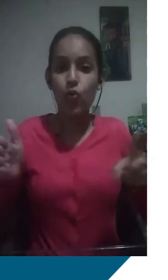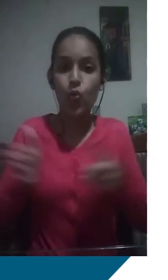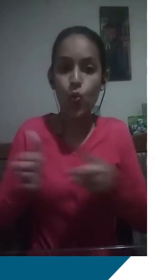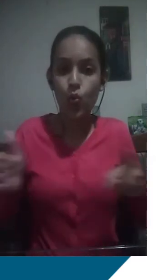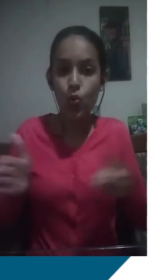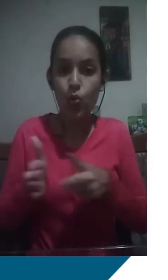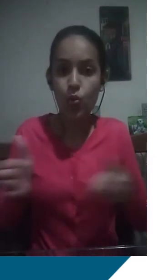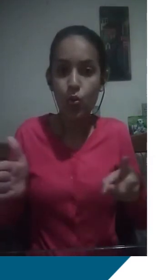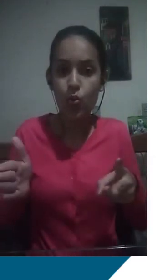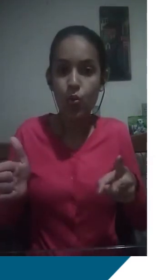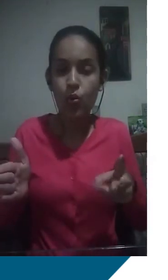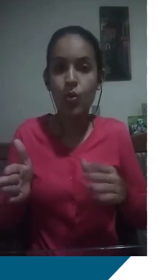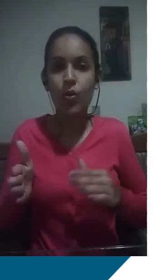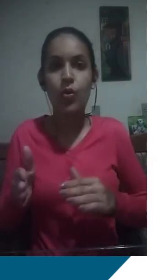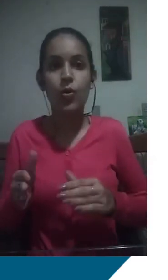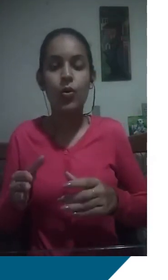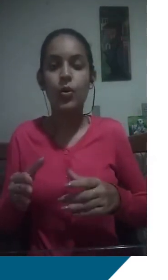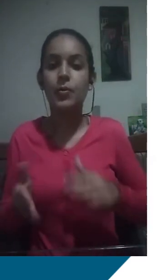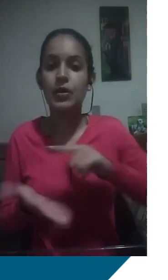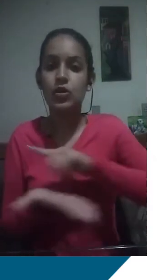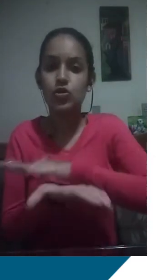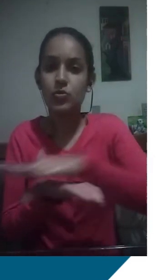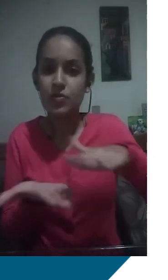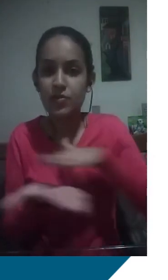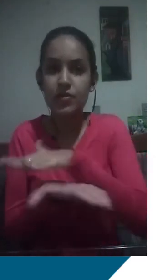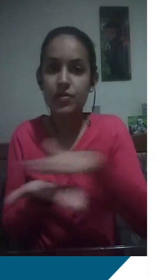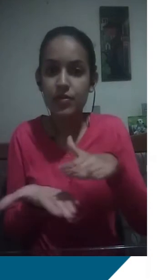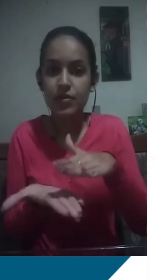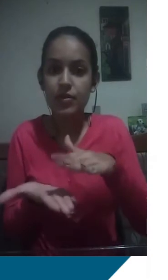aí, por que eu separei em 3 dilatações? Linear, superficial e volumétrica.